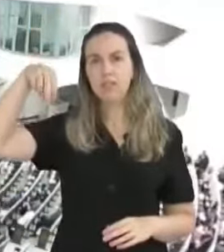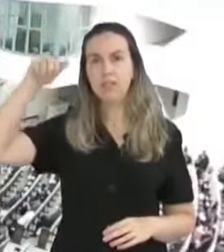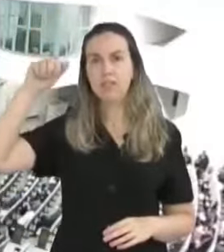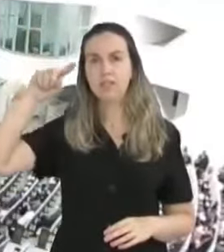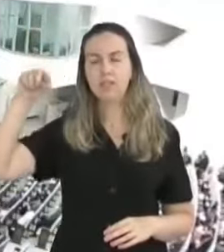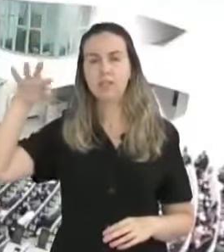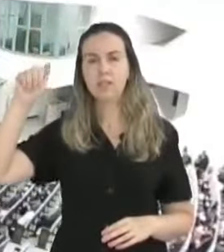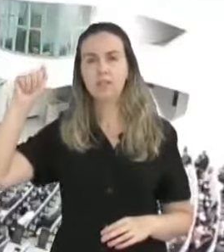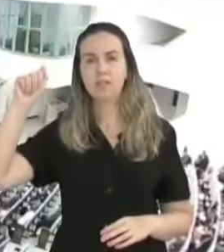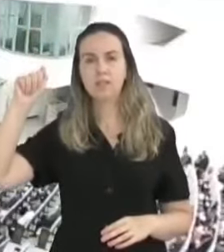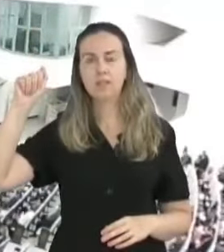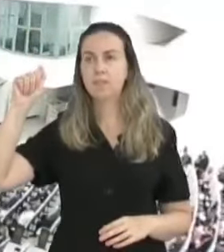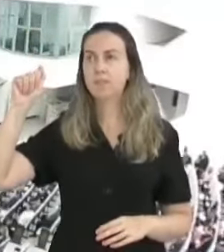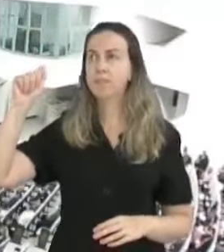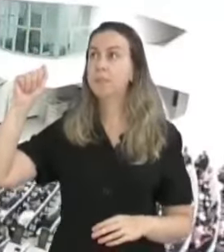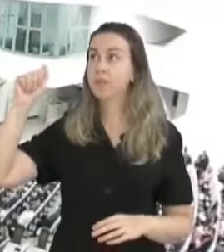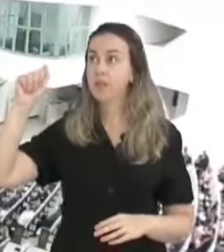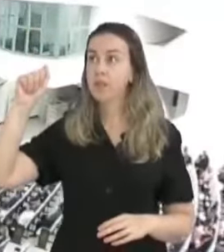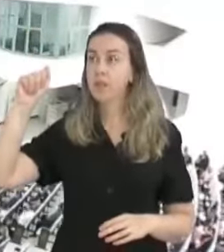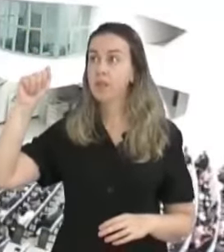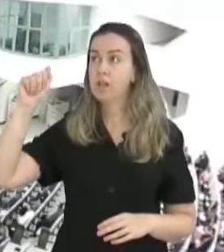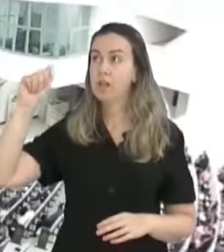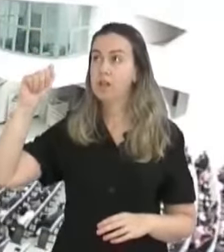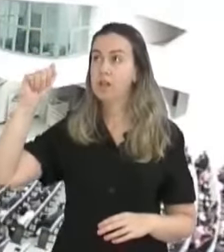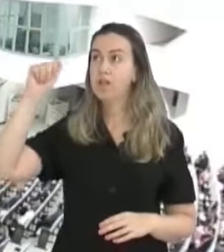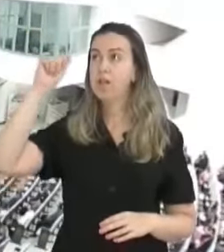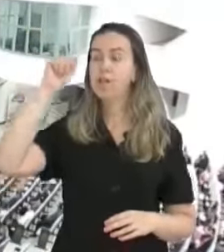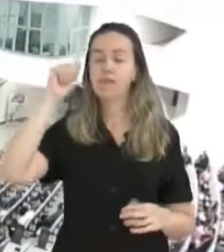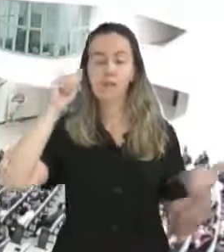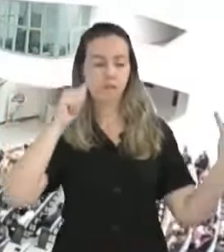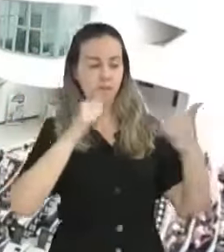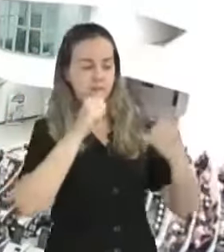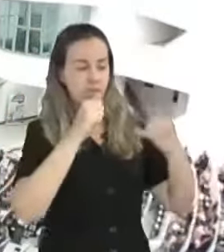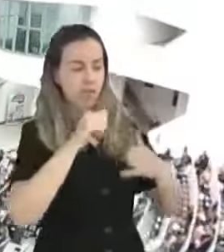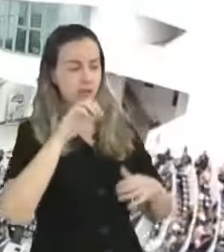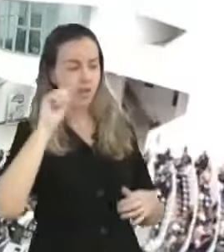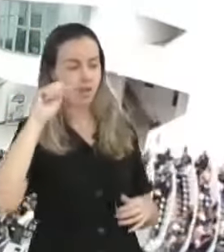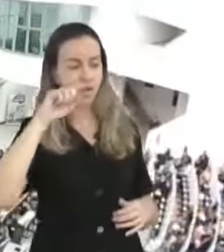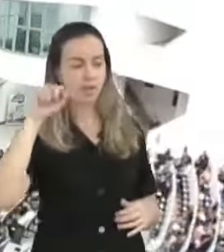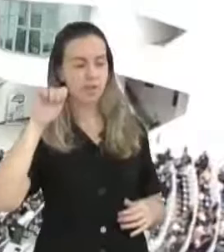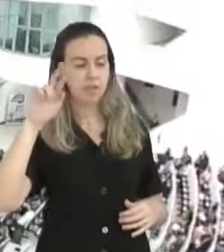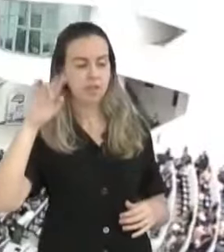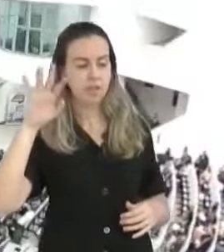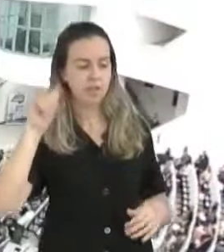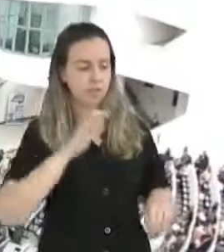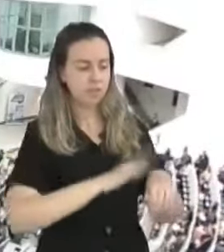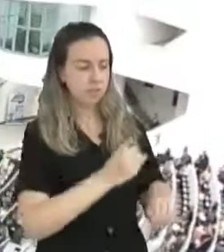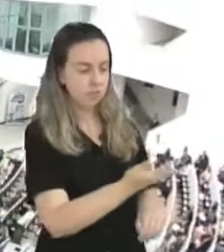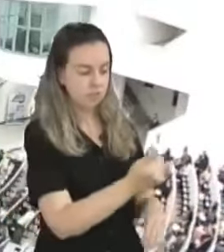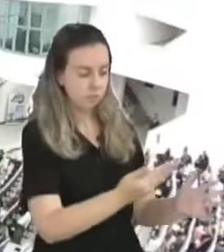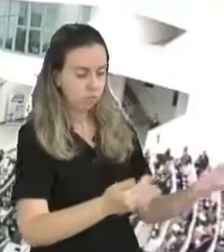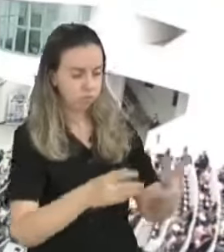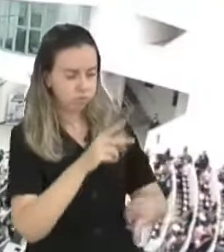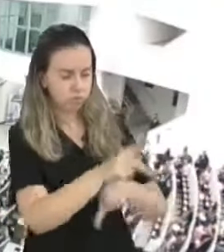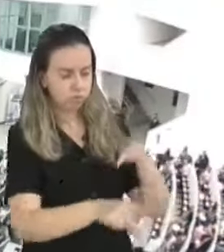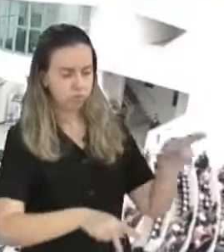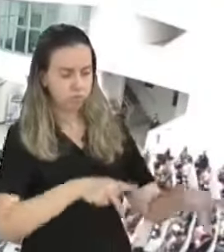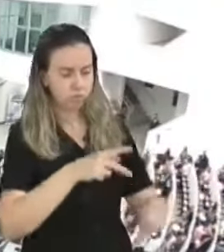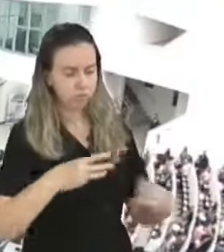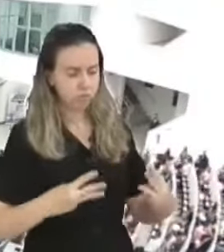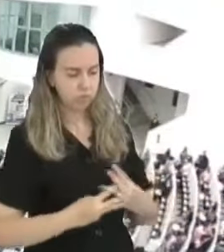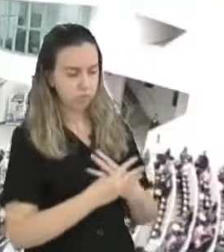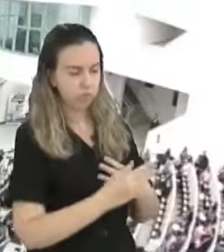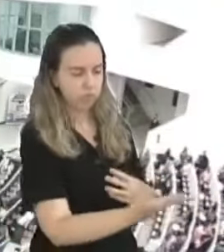de Azarias, o profeta filho de Oded, ele reuniu o povo entre o pórtico e o